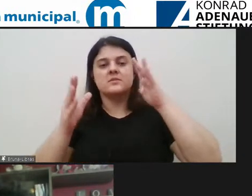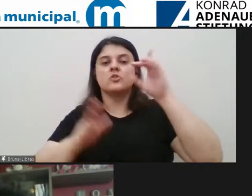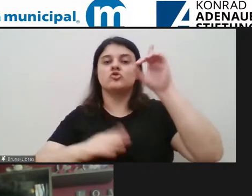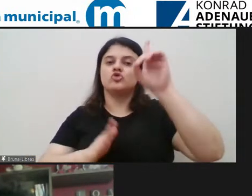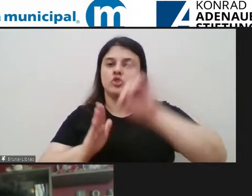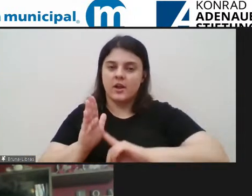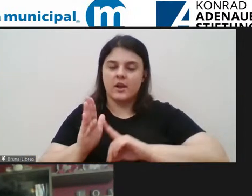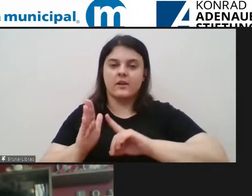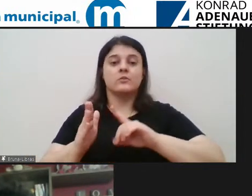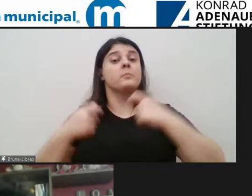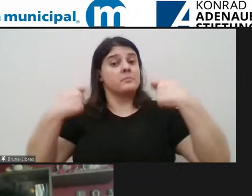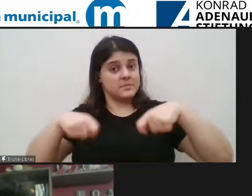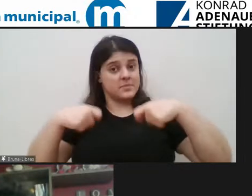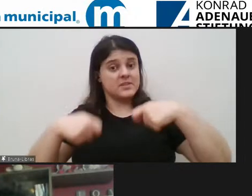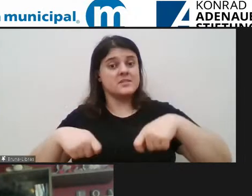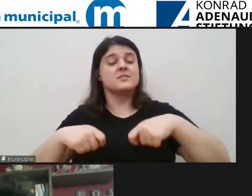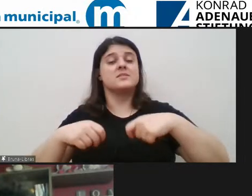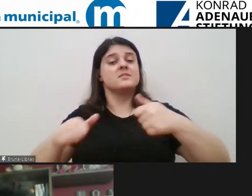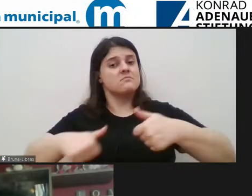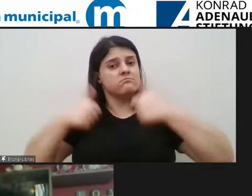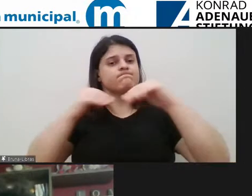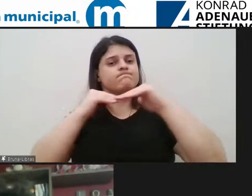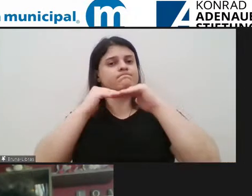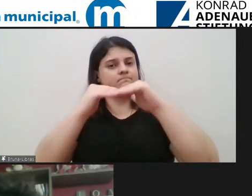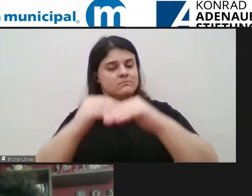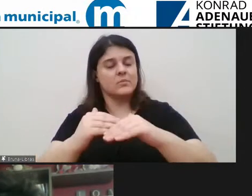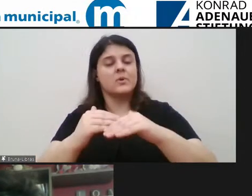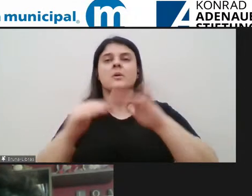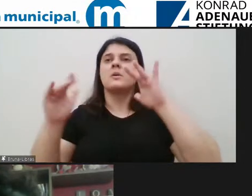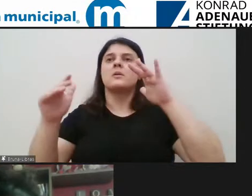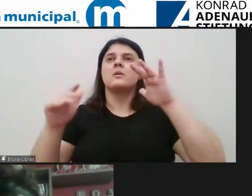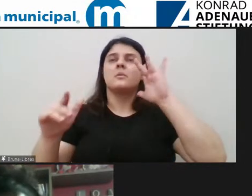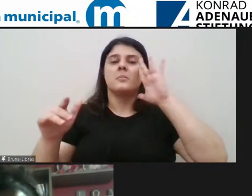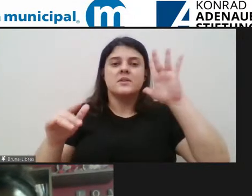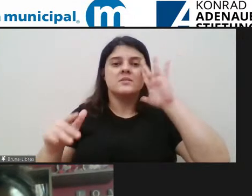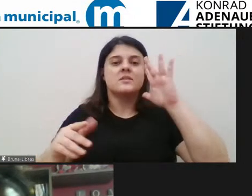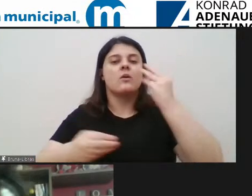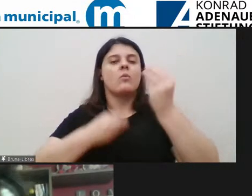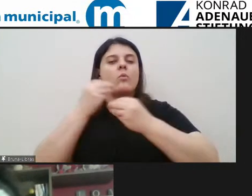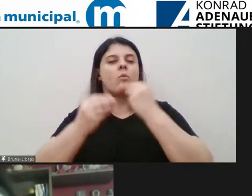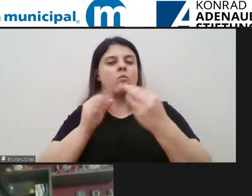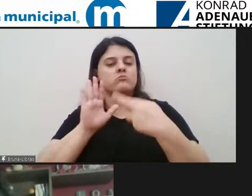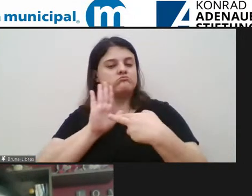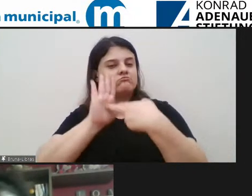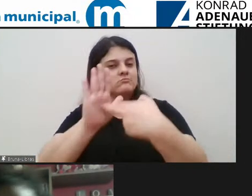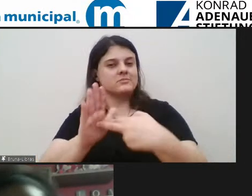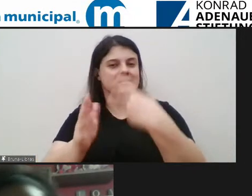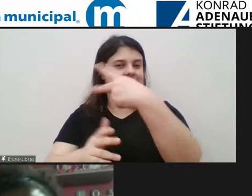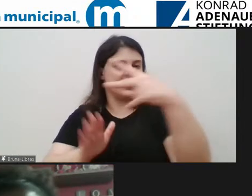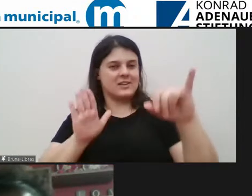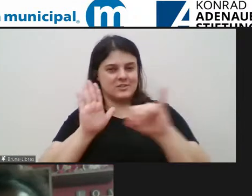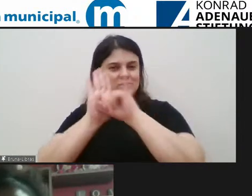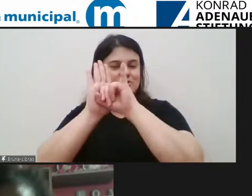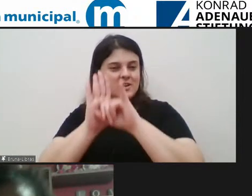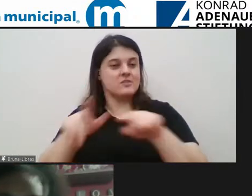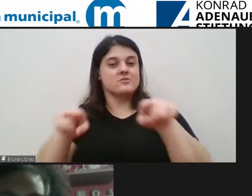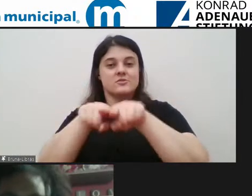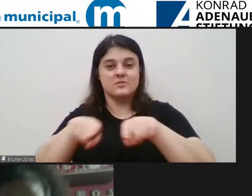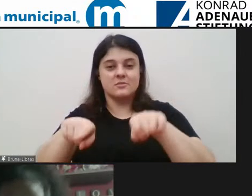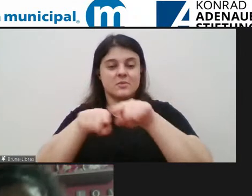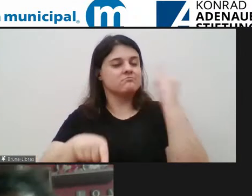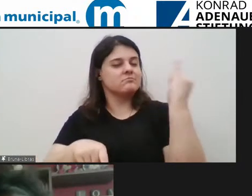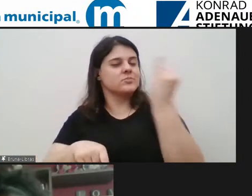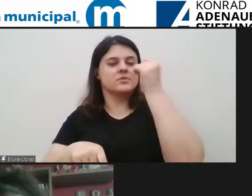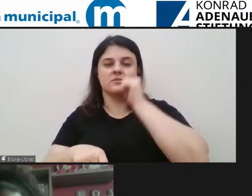dos direitos que ainda precisam ser mais consolidados para a gente pensar no reconhecimento das identidades pra gente reconhecer cada vez mais a importância